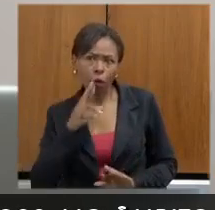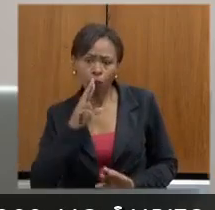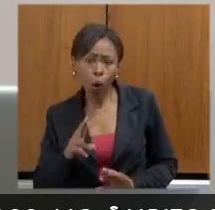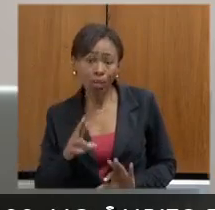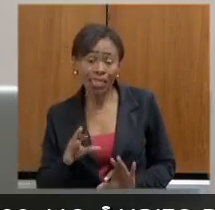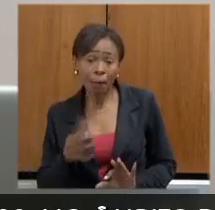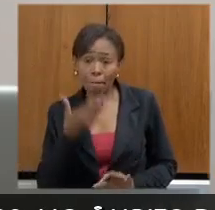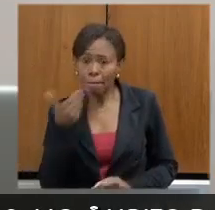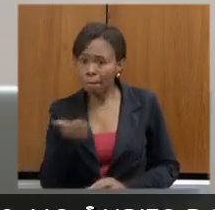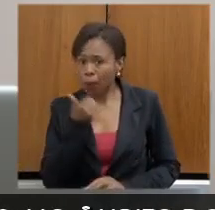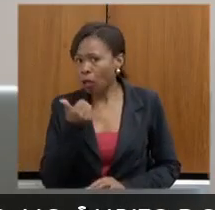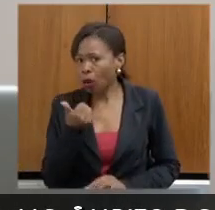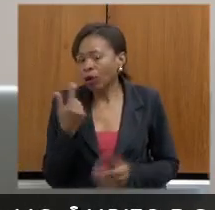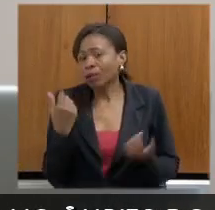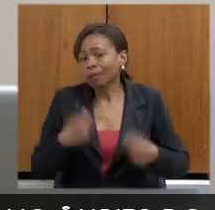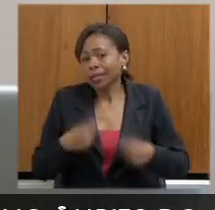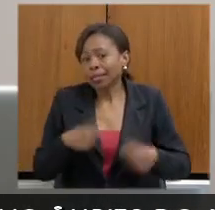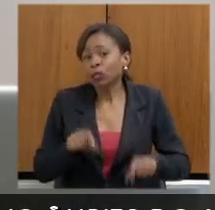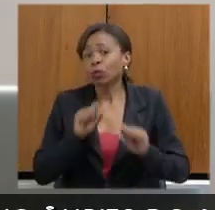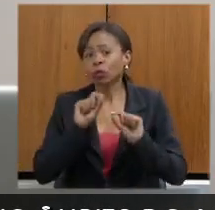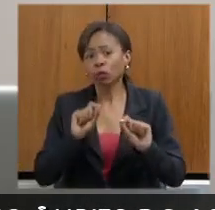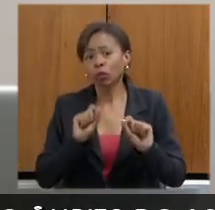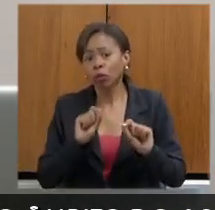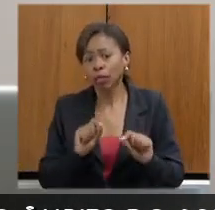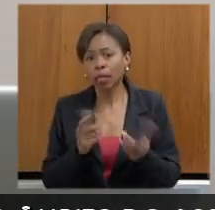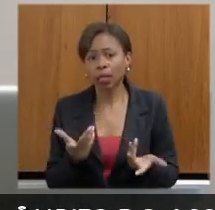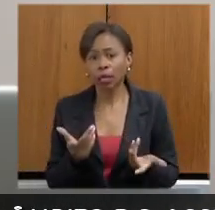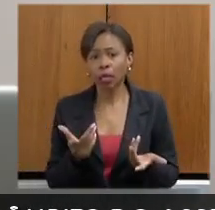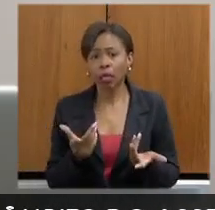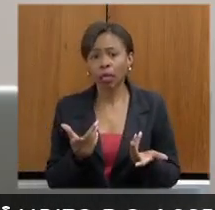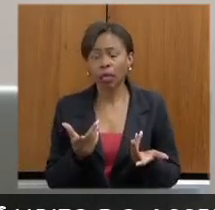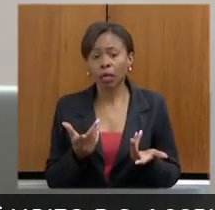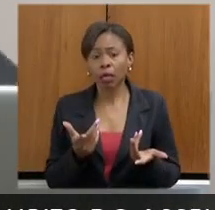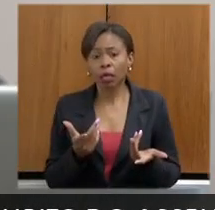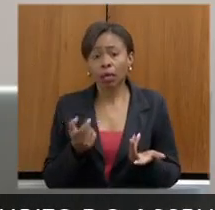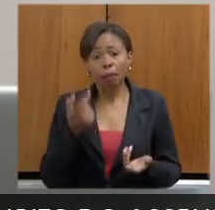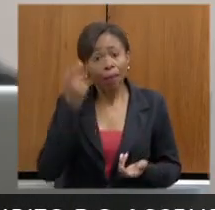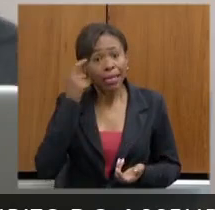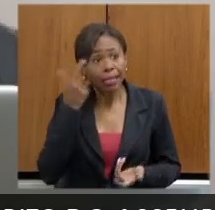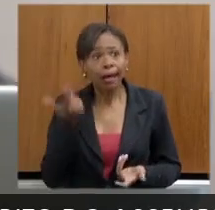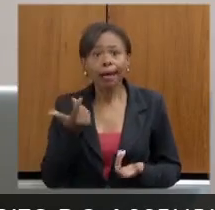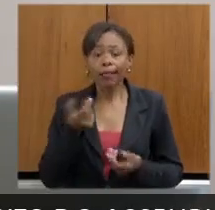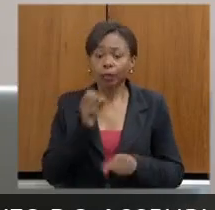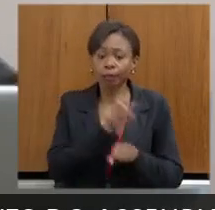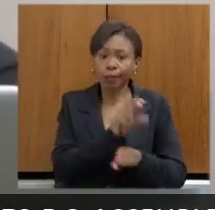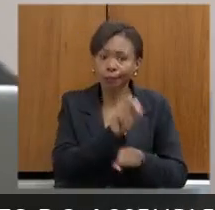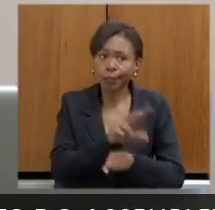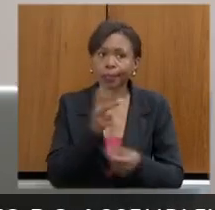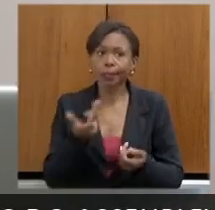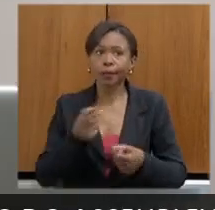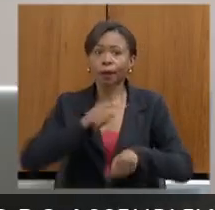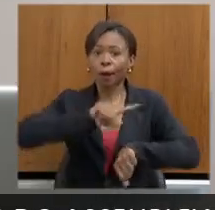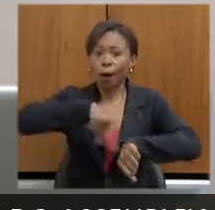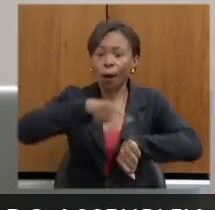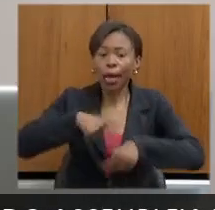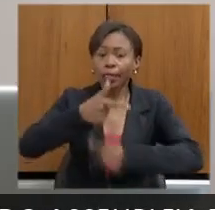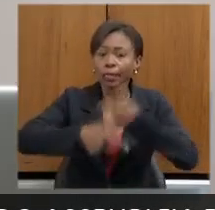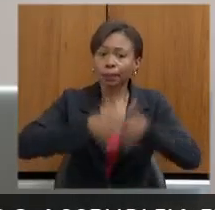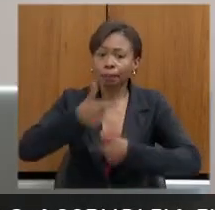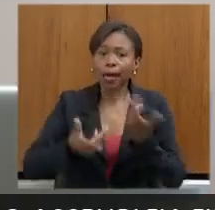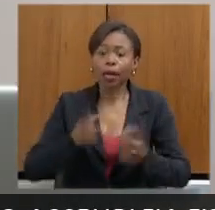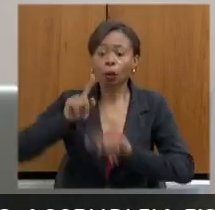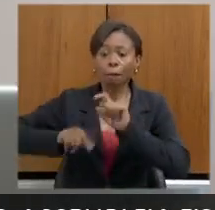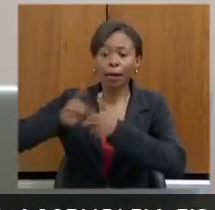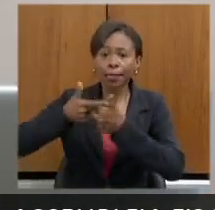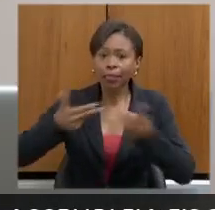também é fazer essa contextualização e termo do efetivo da carga horária dos equipamentos tudo aquilo